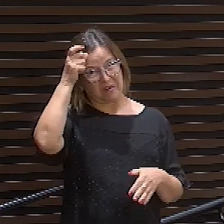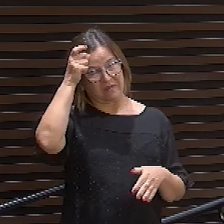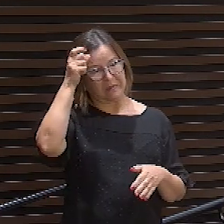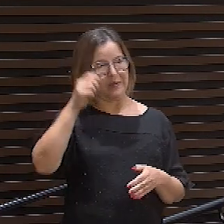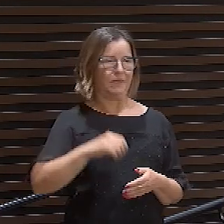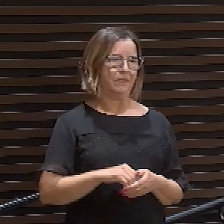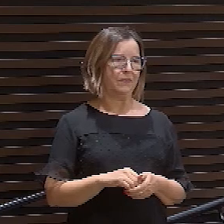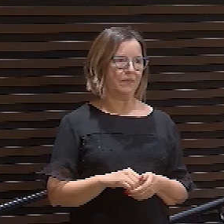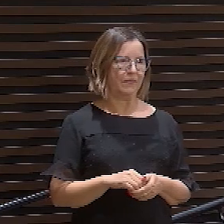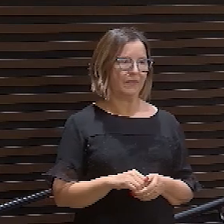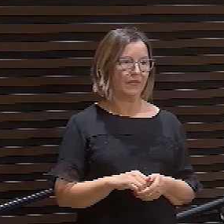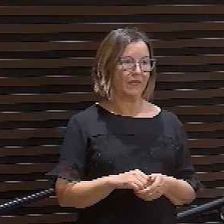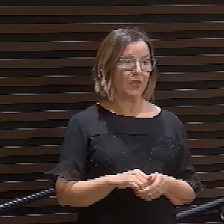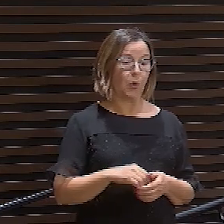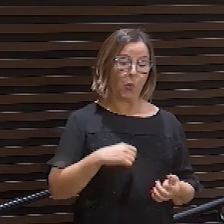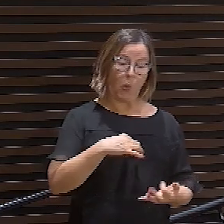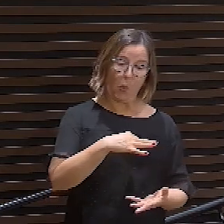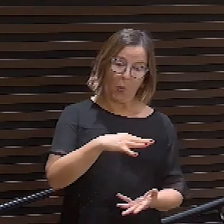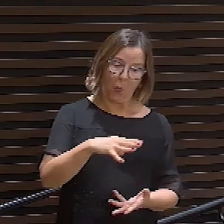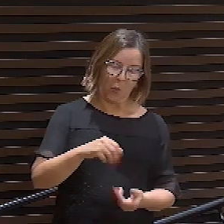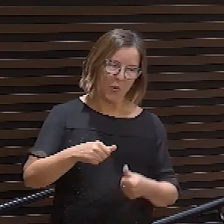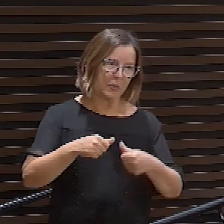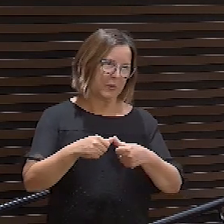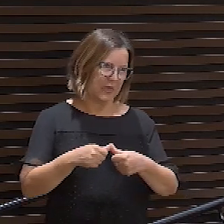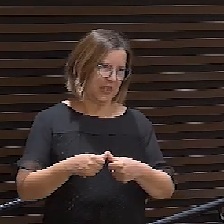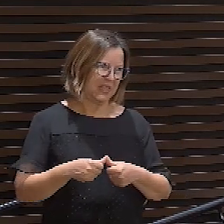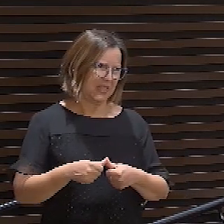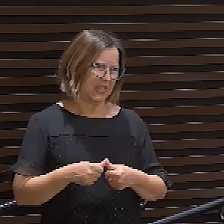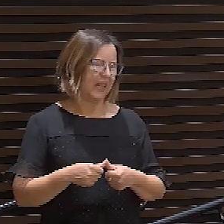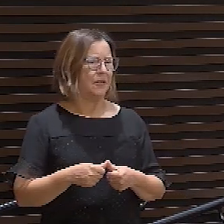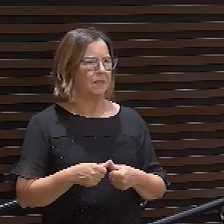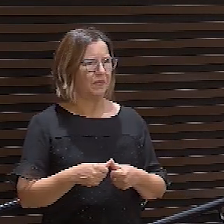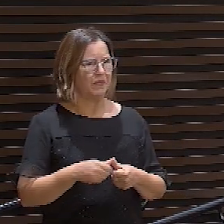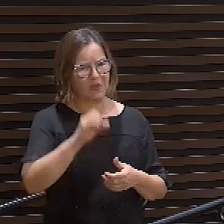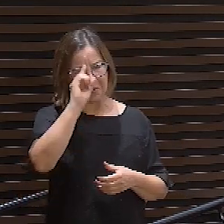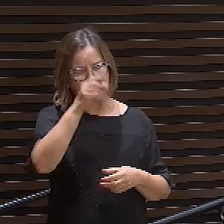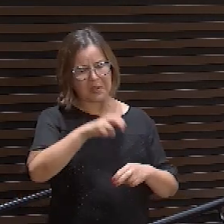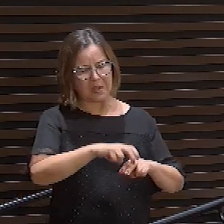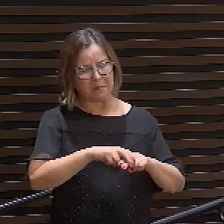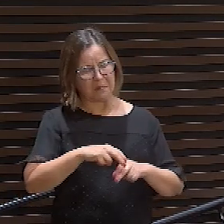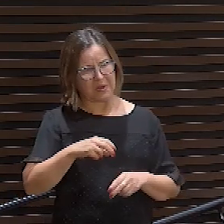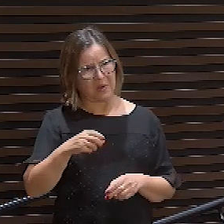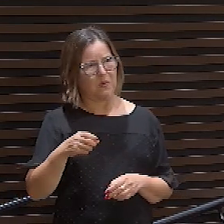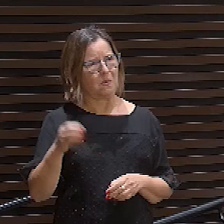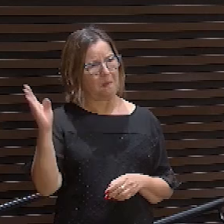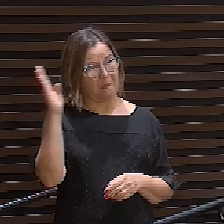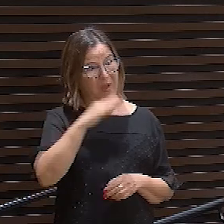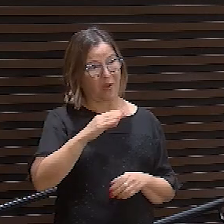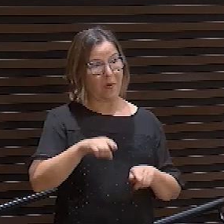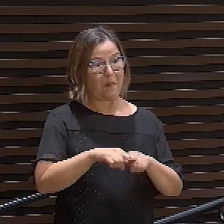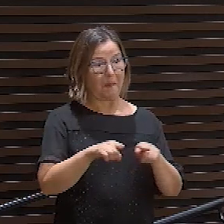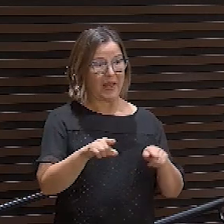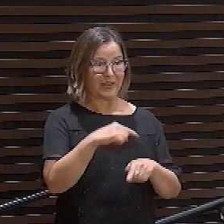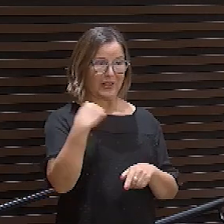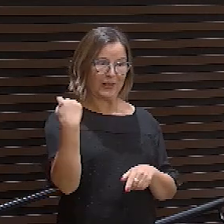sair do mundo, mas precisamos ser salvos das artimanhas do maligno em nossas vidas.